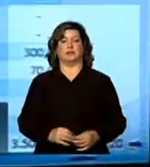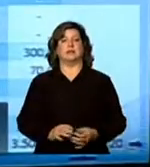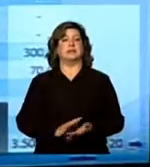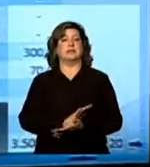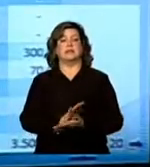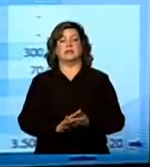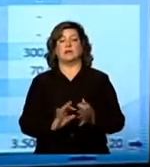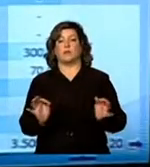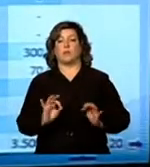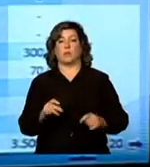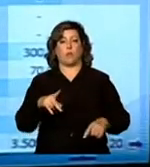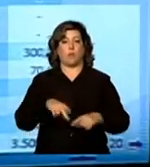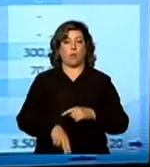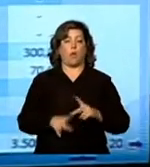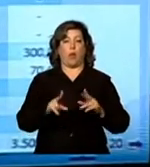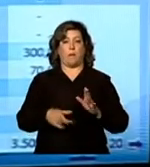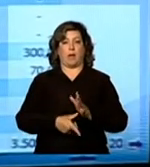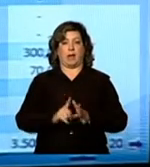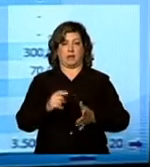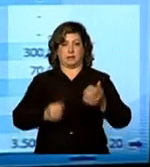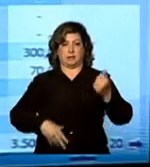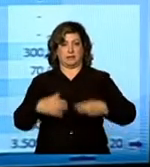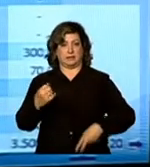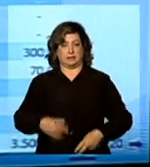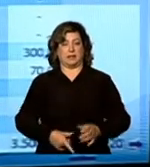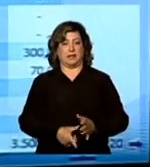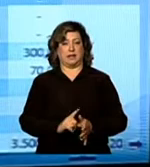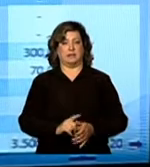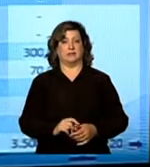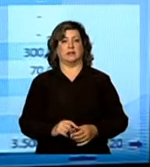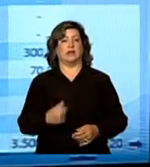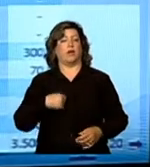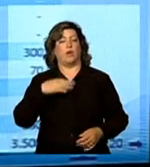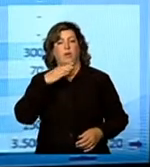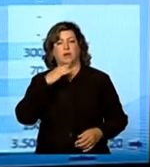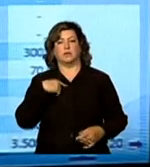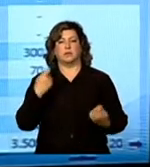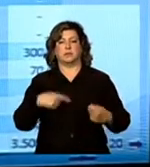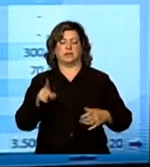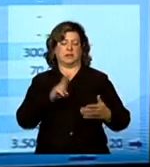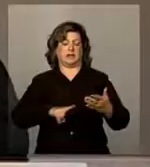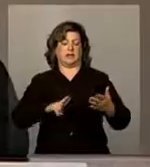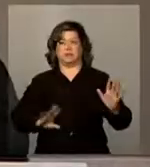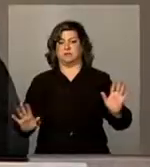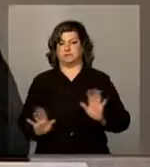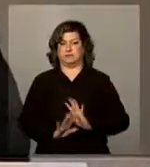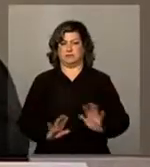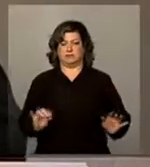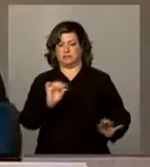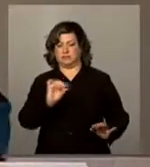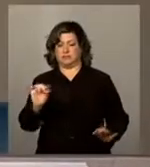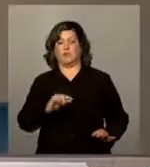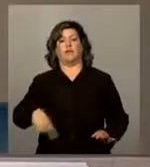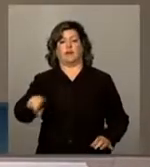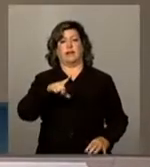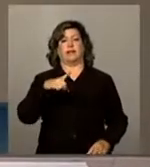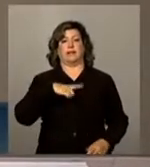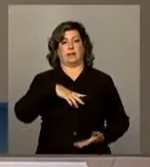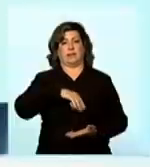sem nenhum corte, como eu já tinha apresentado anteriormente, acho que não devo ficar lendo aqui cada uma dessas linhas, porque os senhores têm